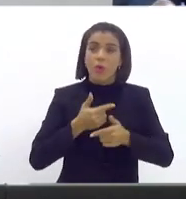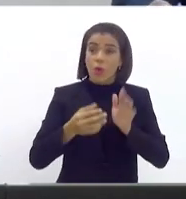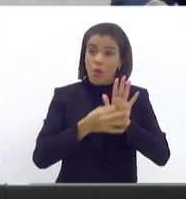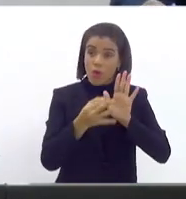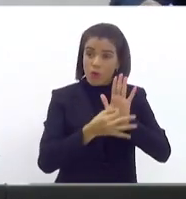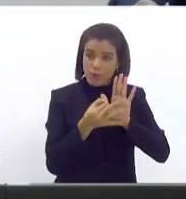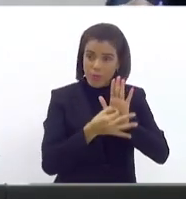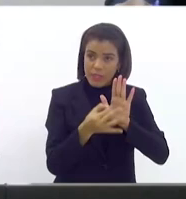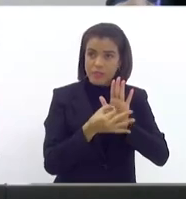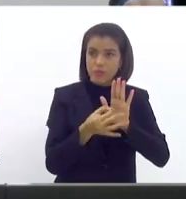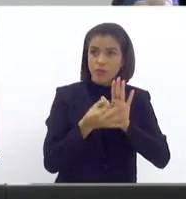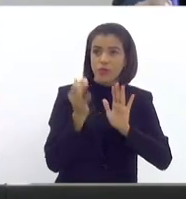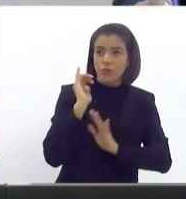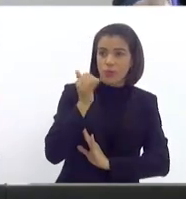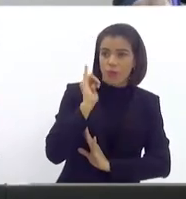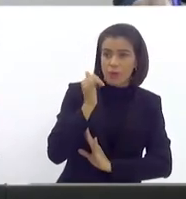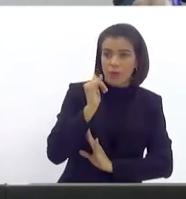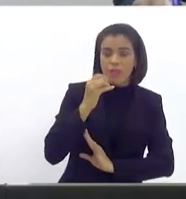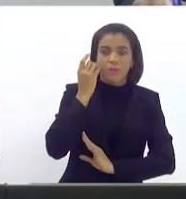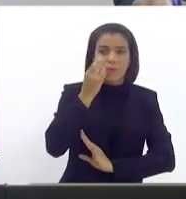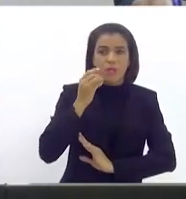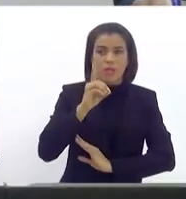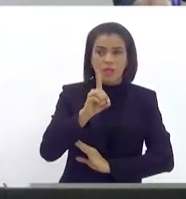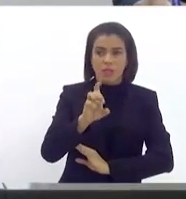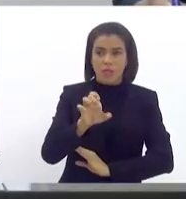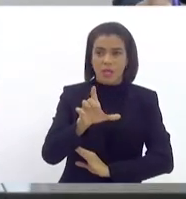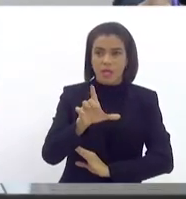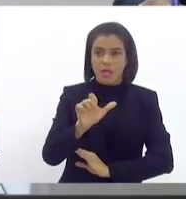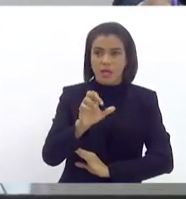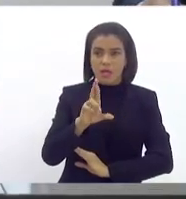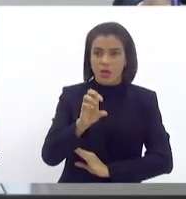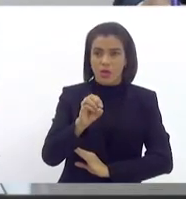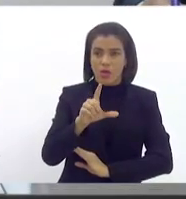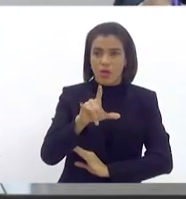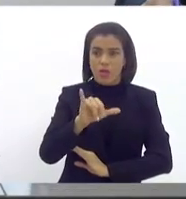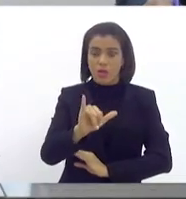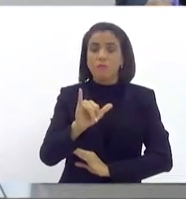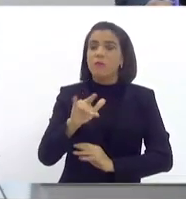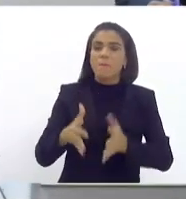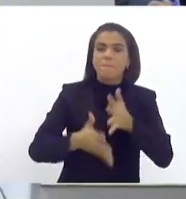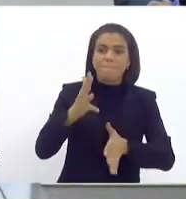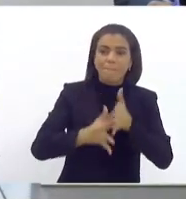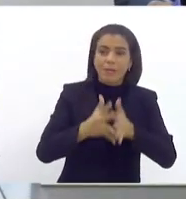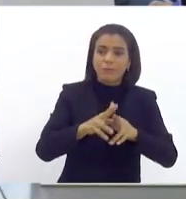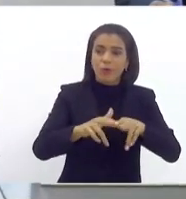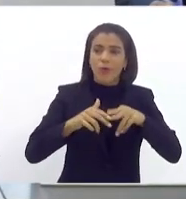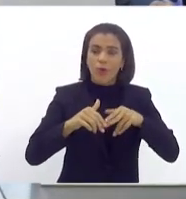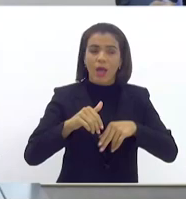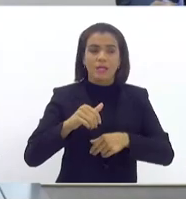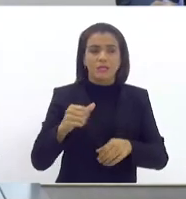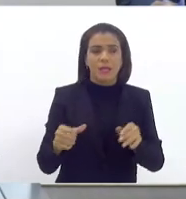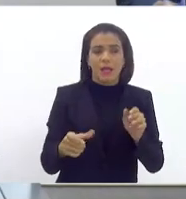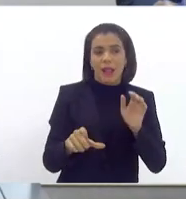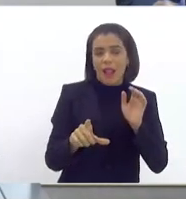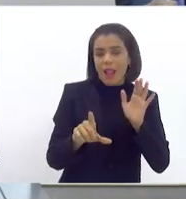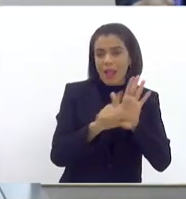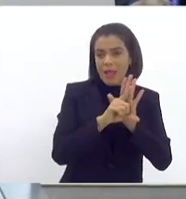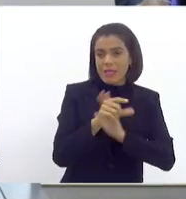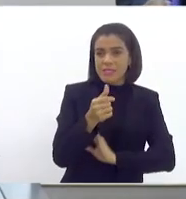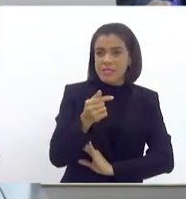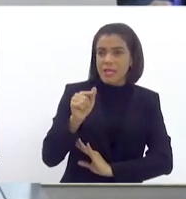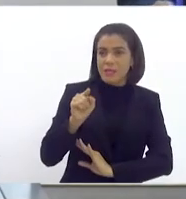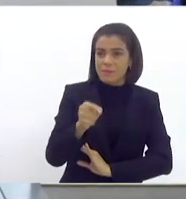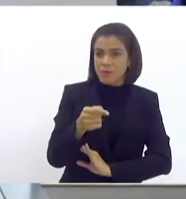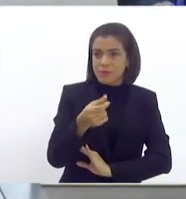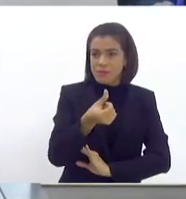do relator deputado Guilherme Delaroli foi pela prejudicabilidade em razão da lei 7.883, de 2 de